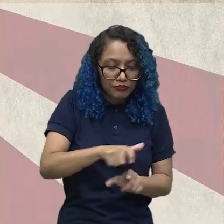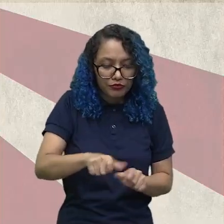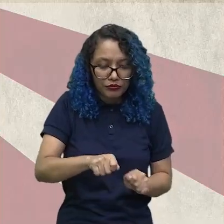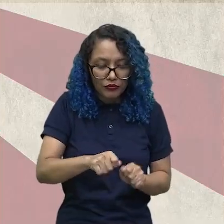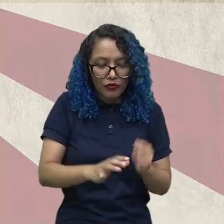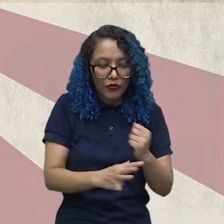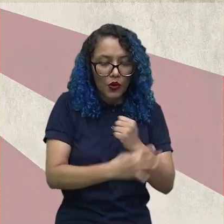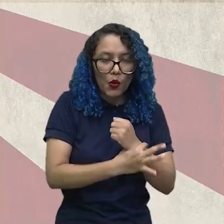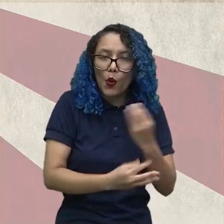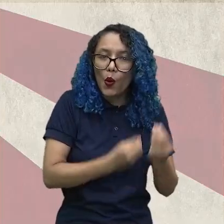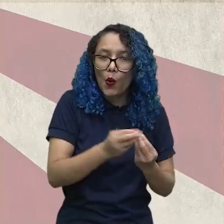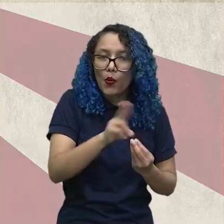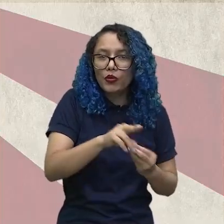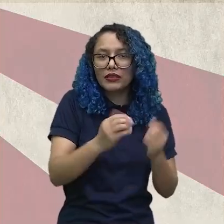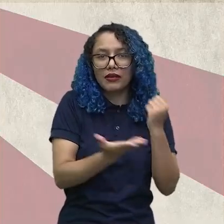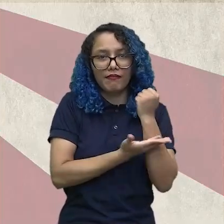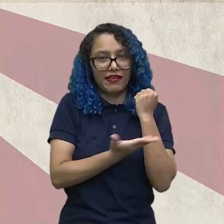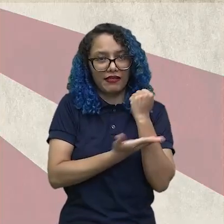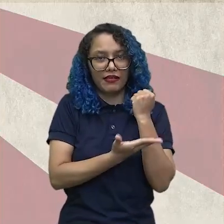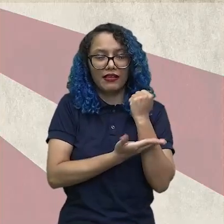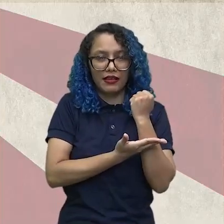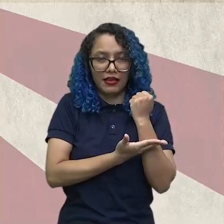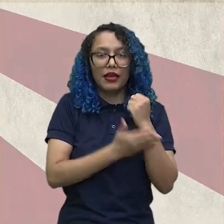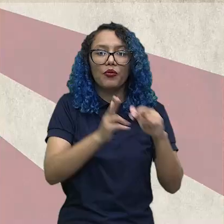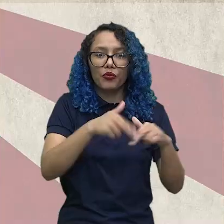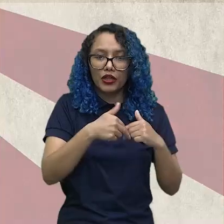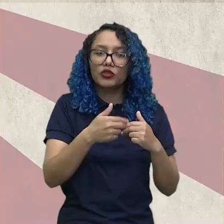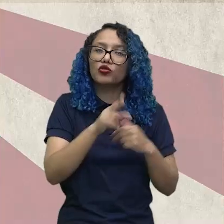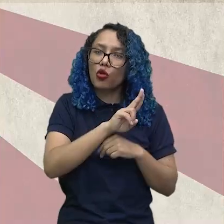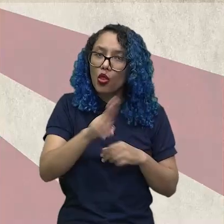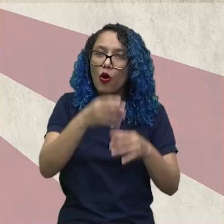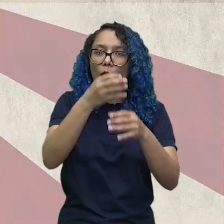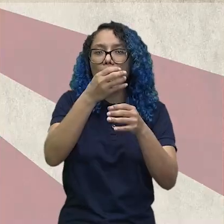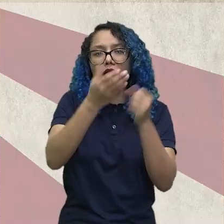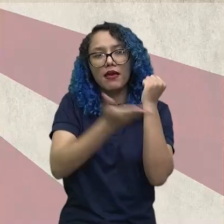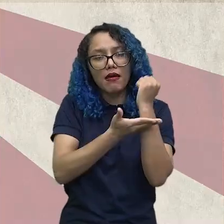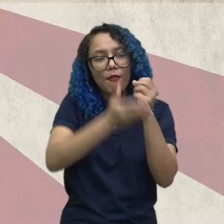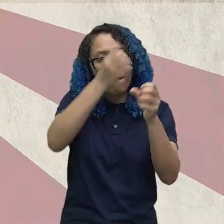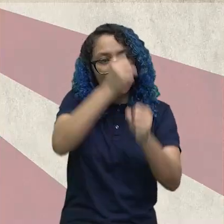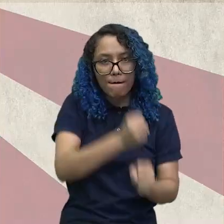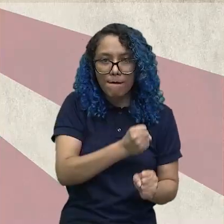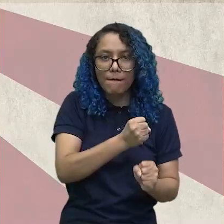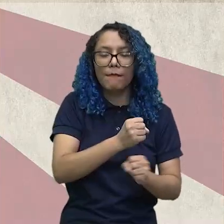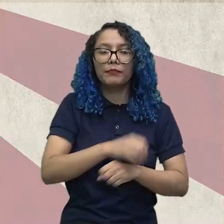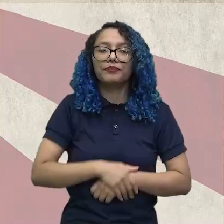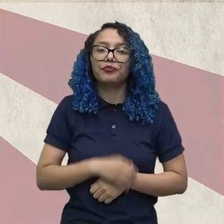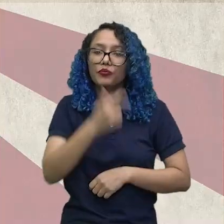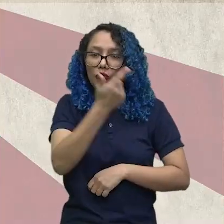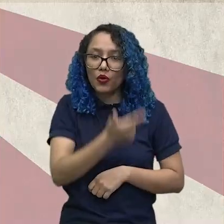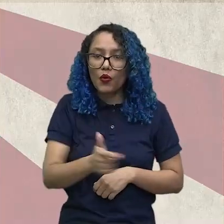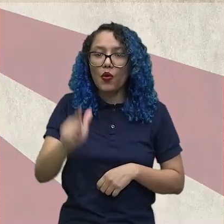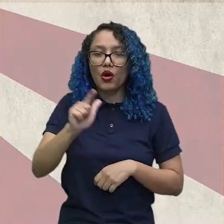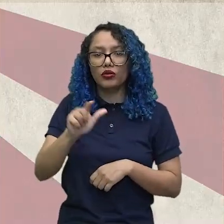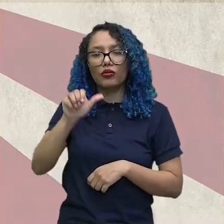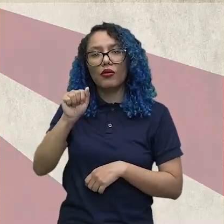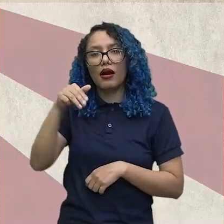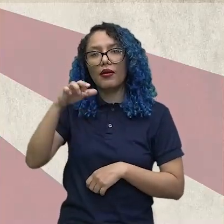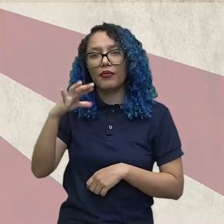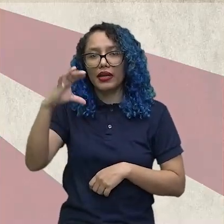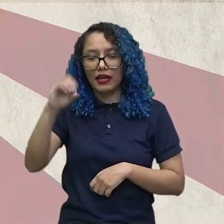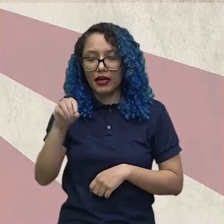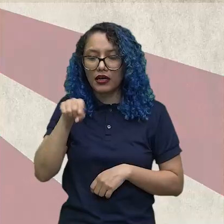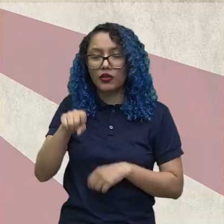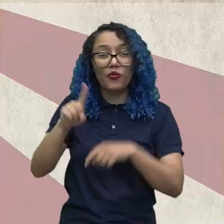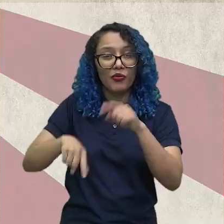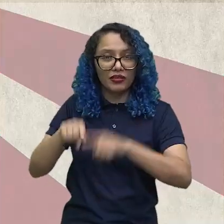madeira, exatamente por pau, por isso pau fincado. E quando falamos do circo americano, é uma estrutura em que já